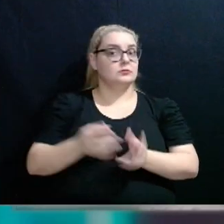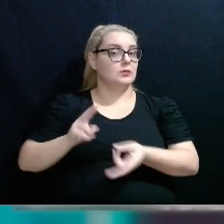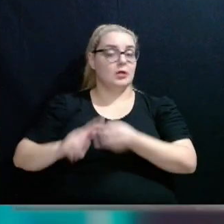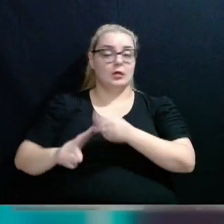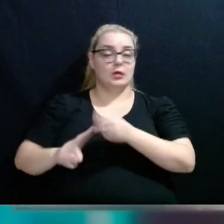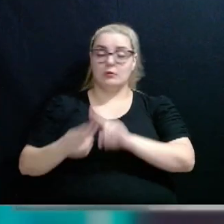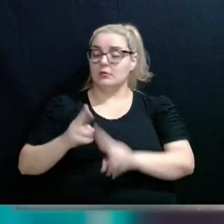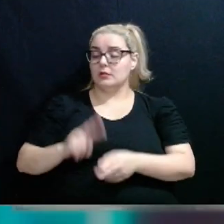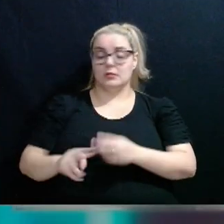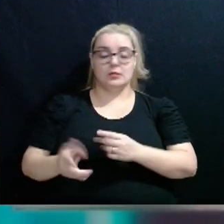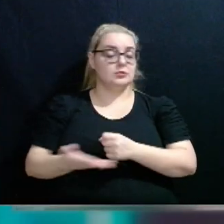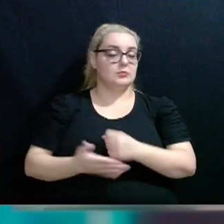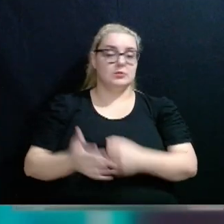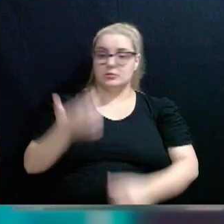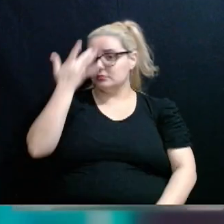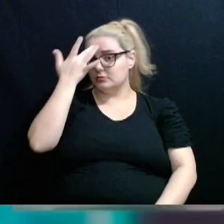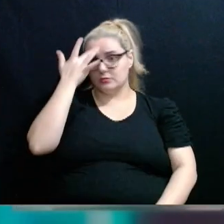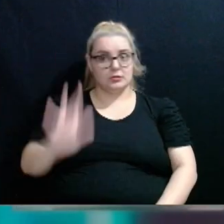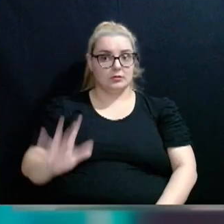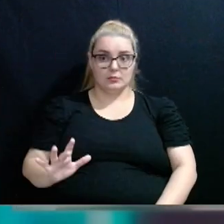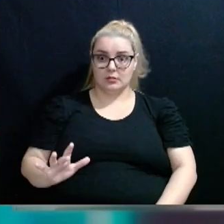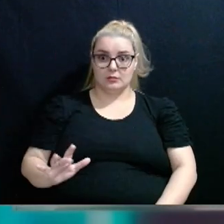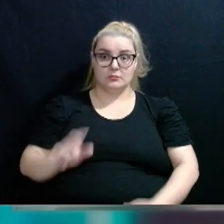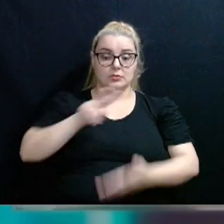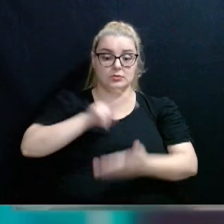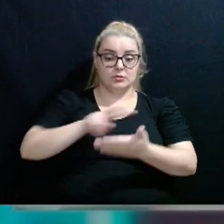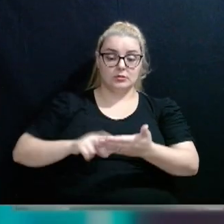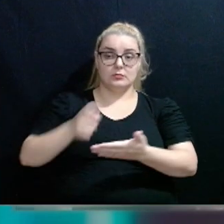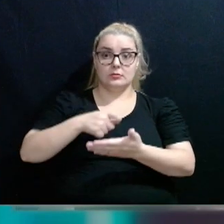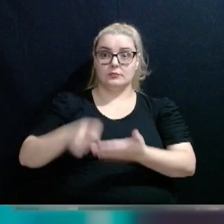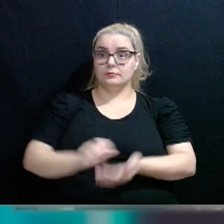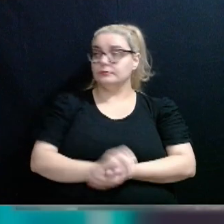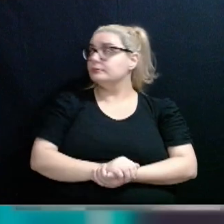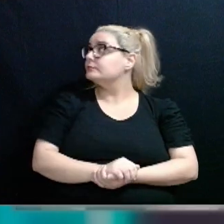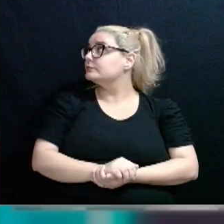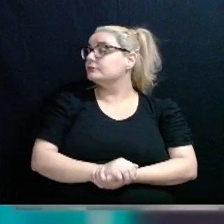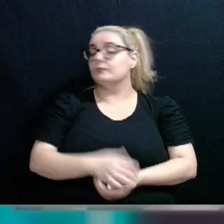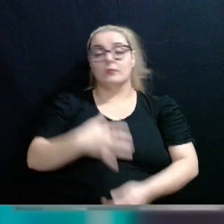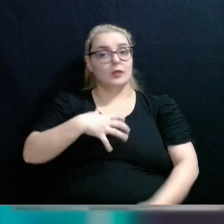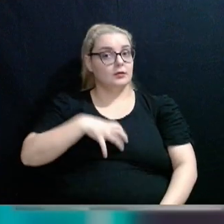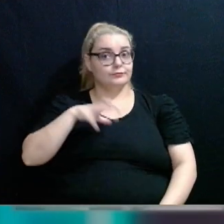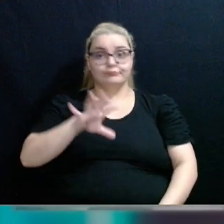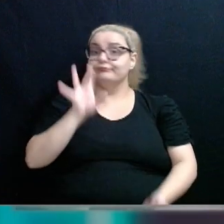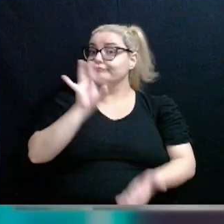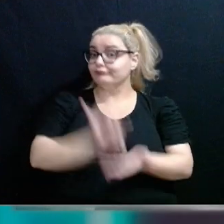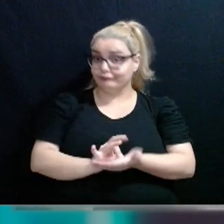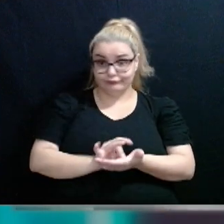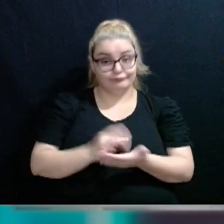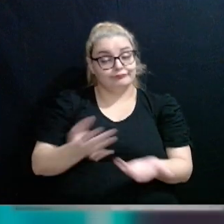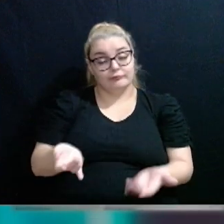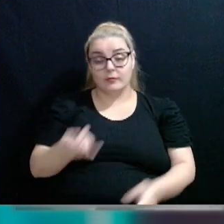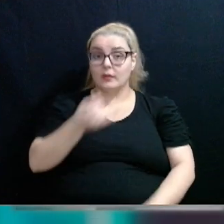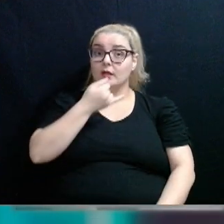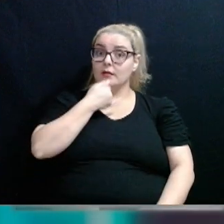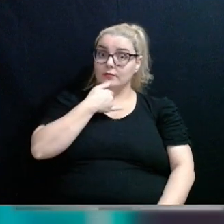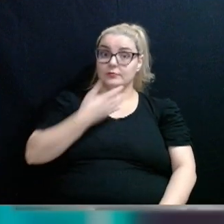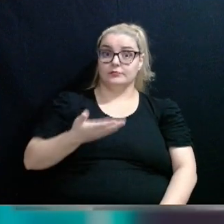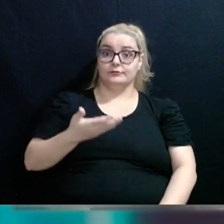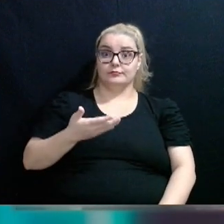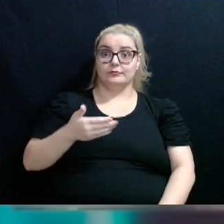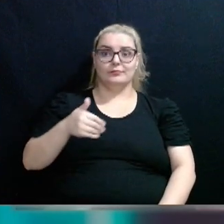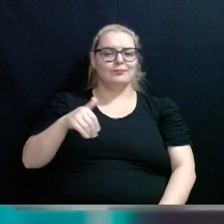de alfabetização. Isso é um fato. Isso, infelizmente, é um fato mais e mais